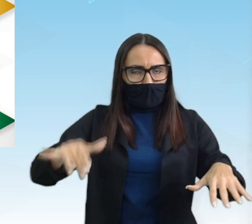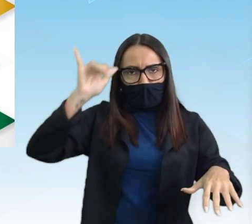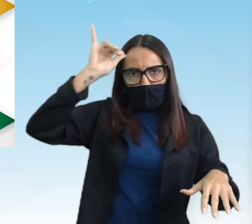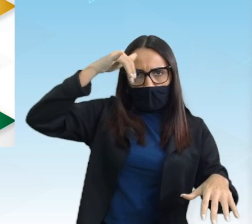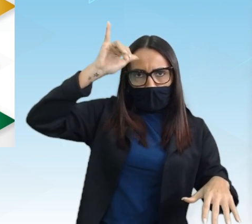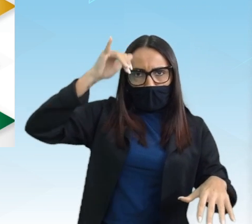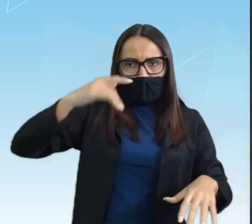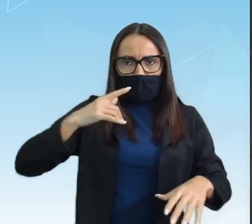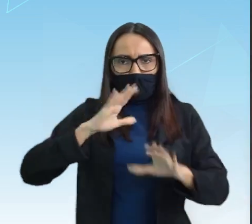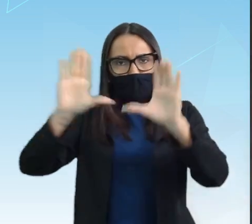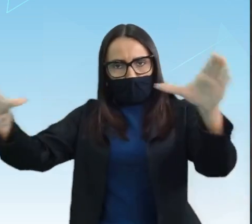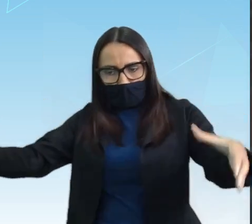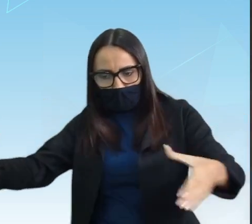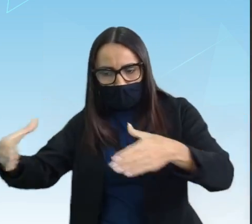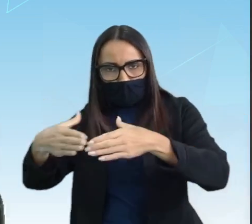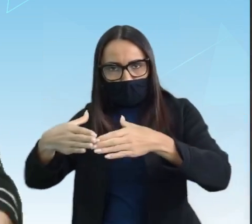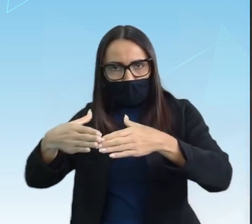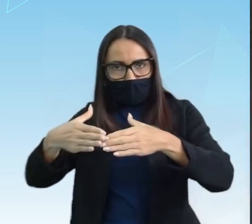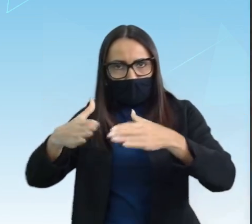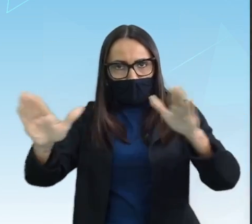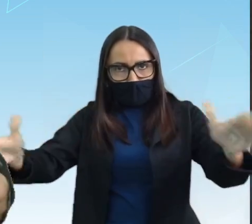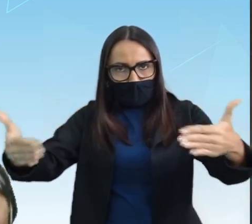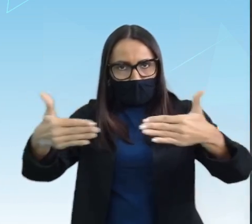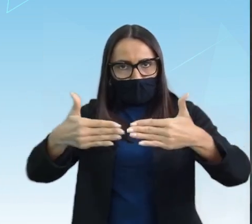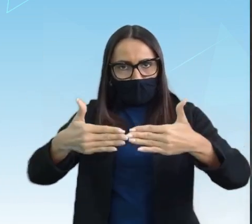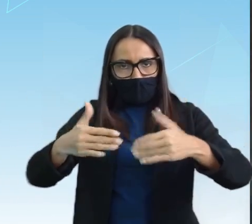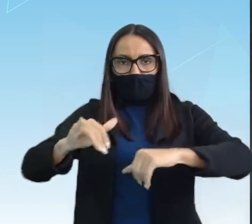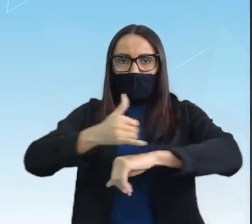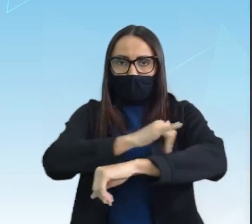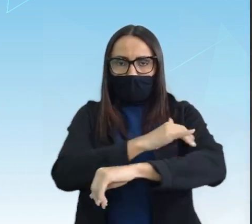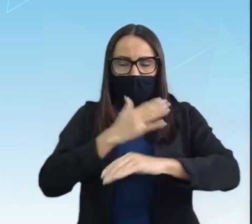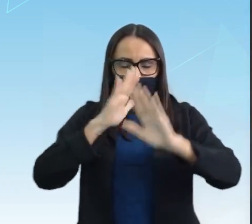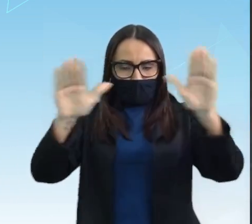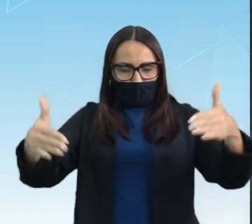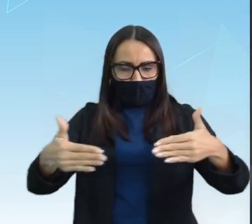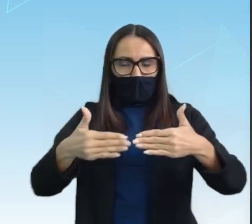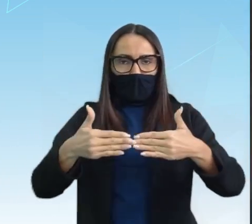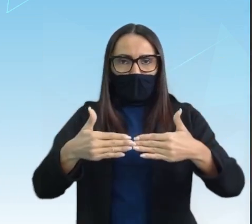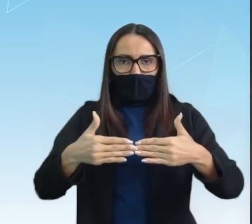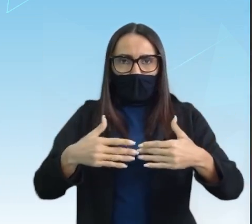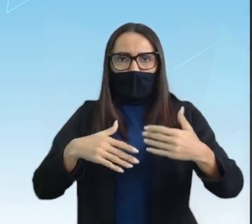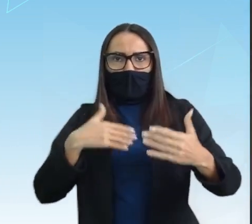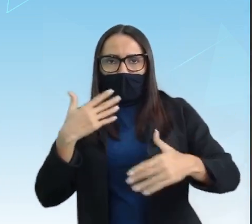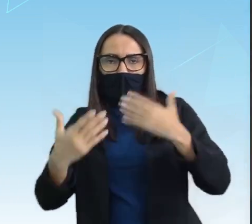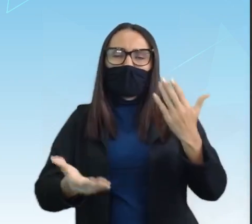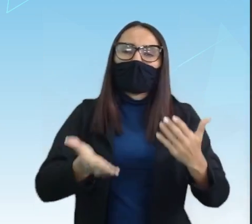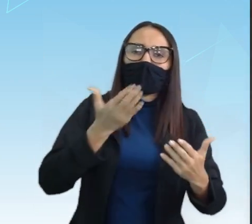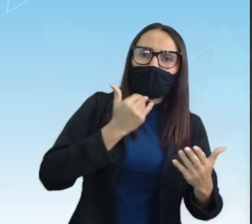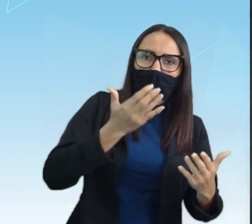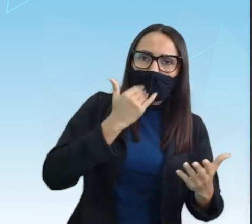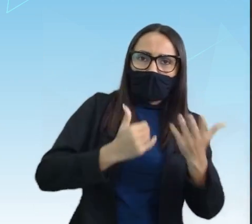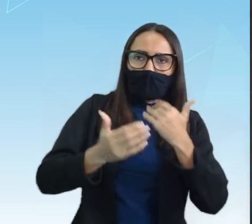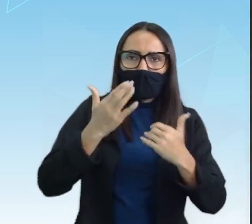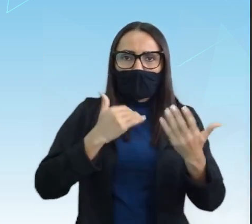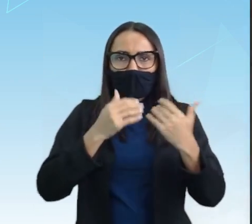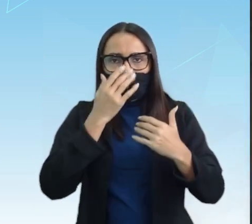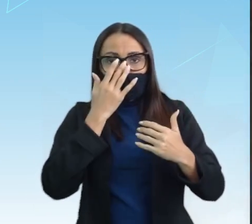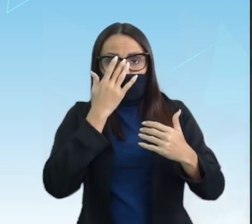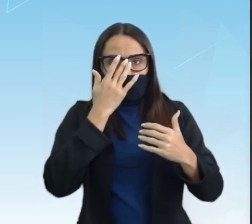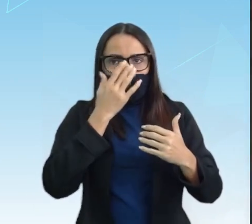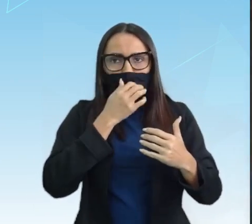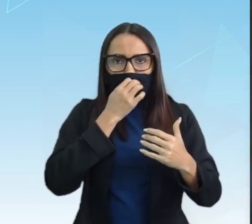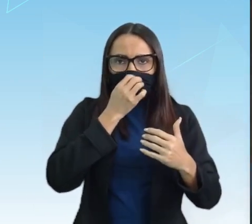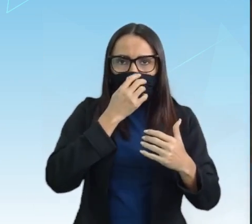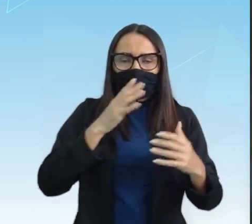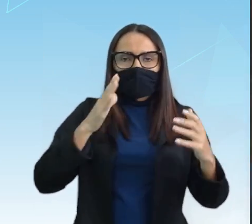Fica aqui confinado para engordar em lugares pequenos. E com isso, bastante alimentação, ele não se movimenta